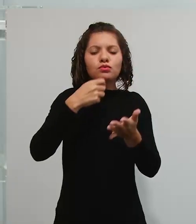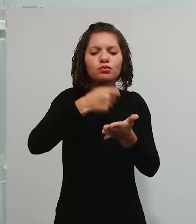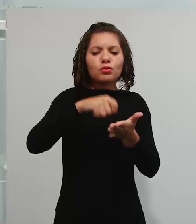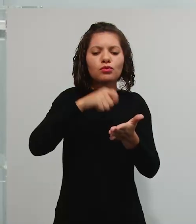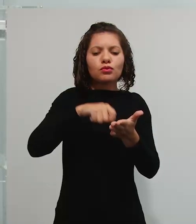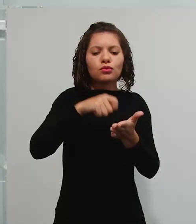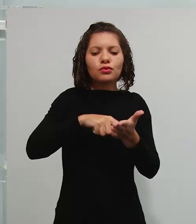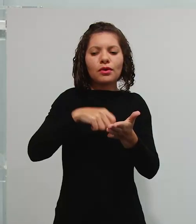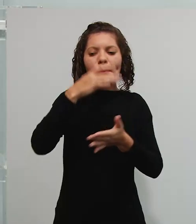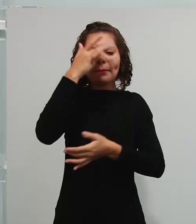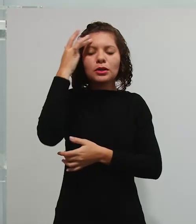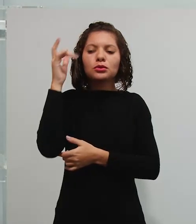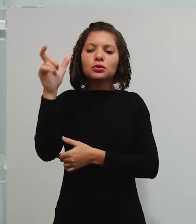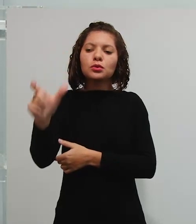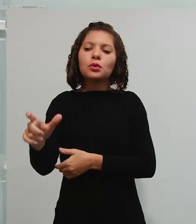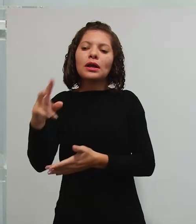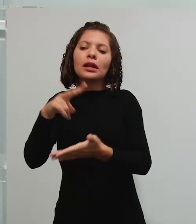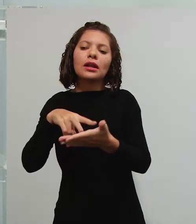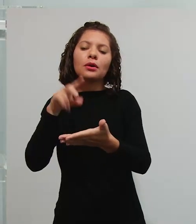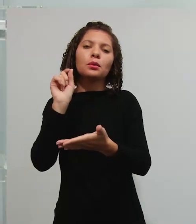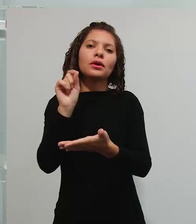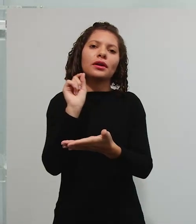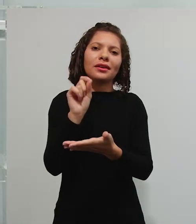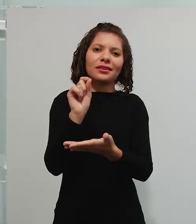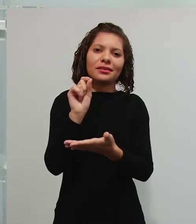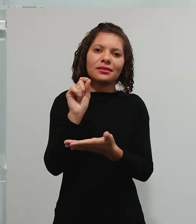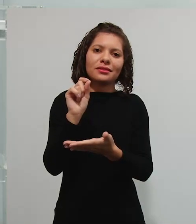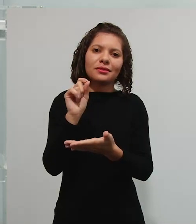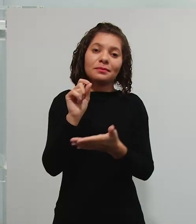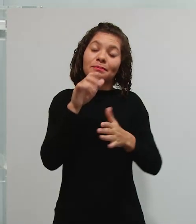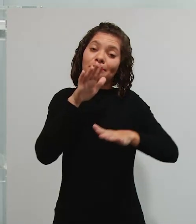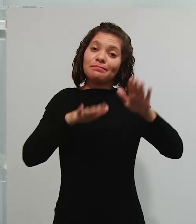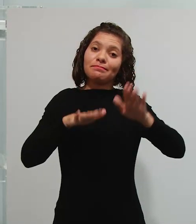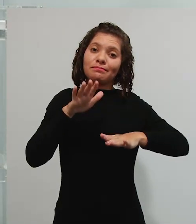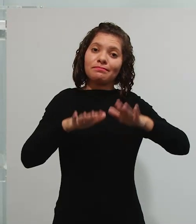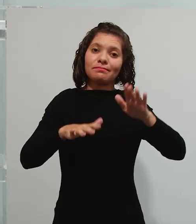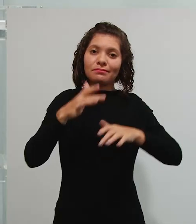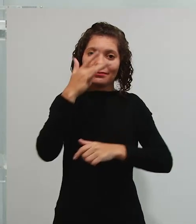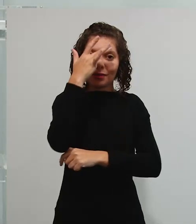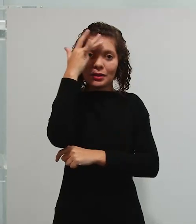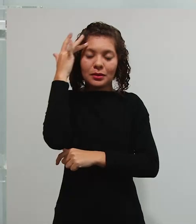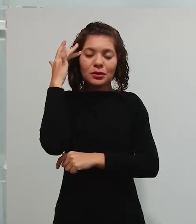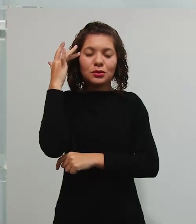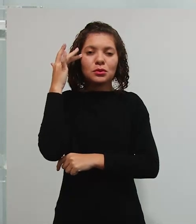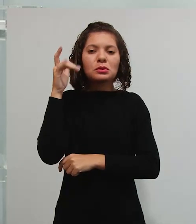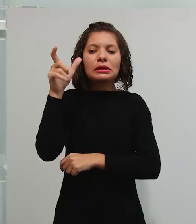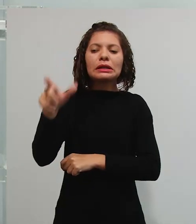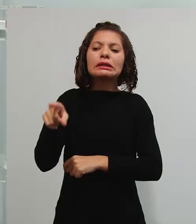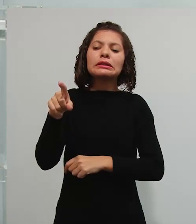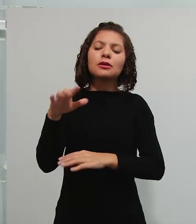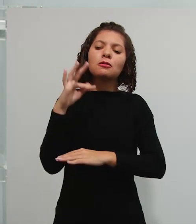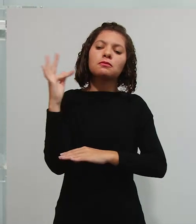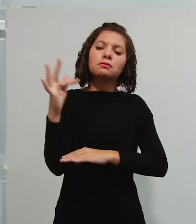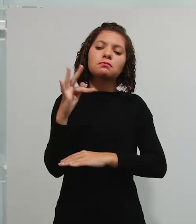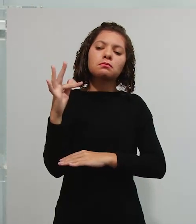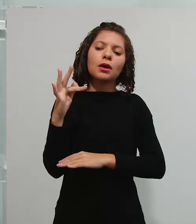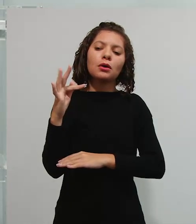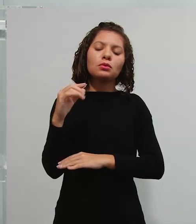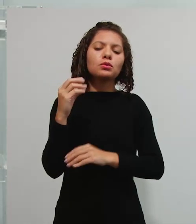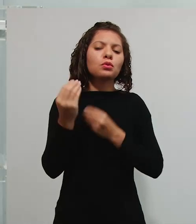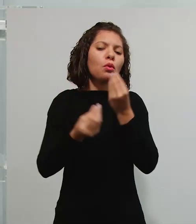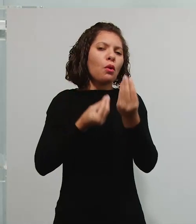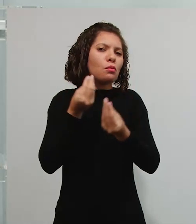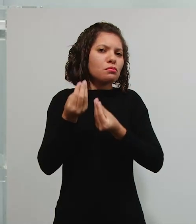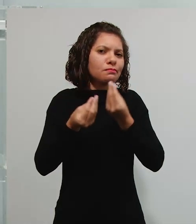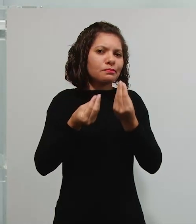estou produzindo o meu texto. Porque dependendo da pessoa, eu vou ver qual é o grau de formalidade.